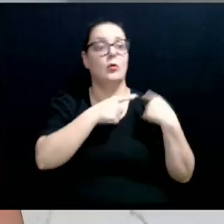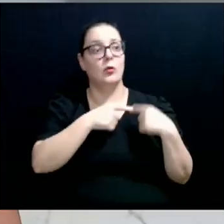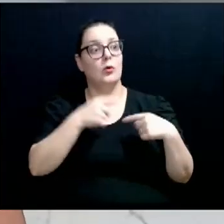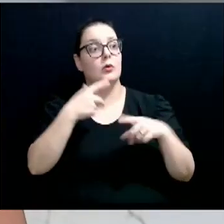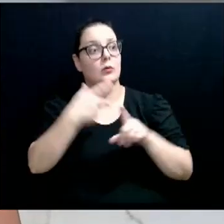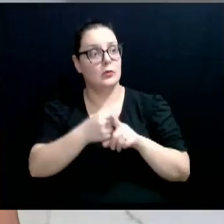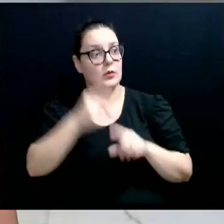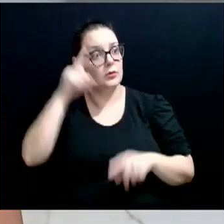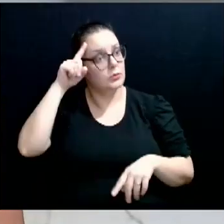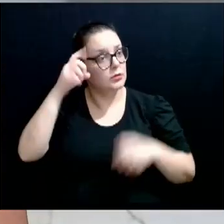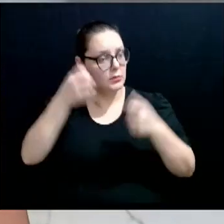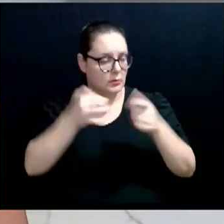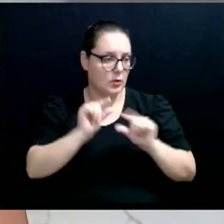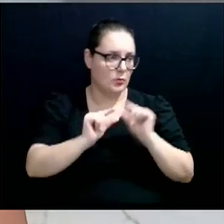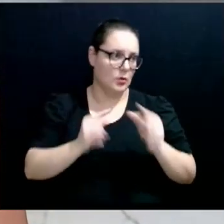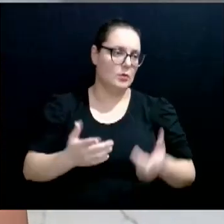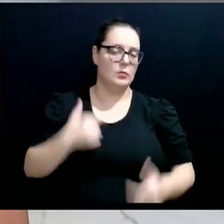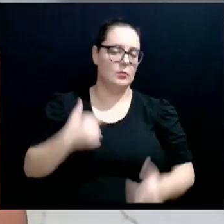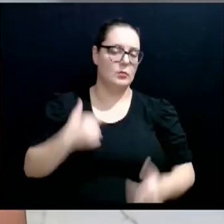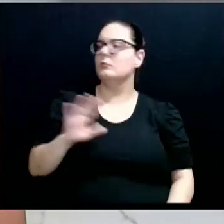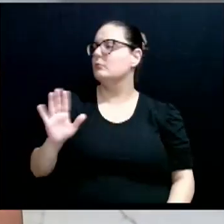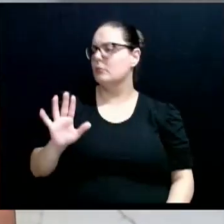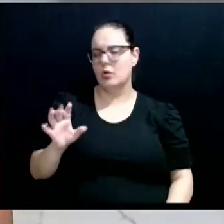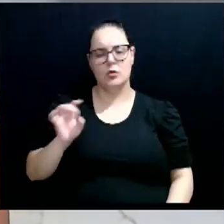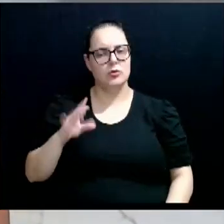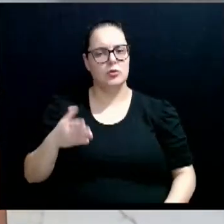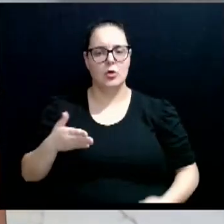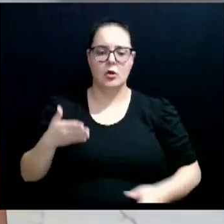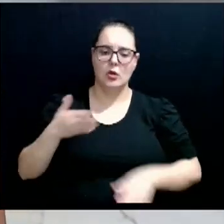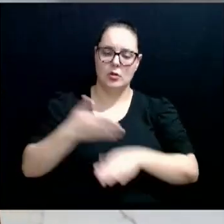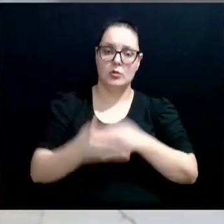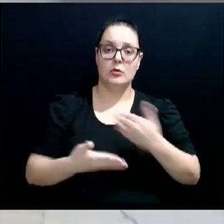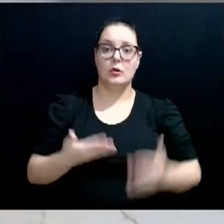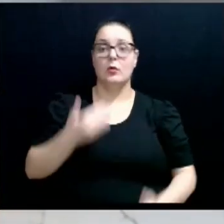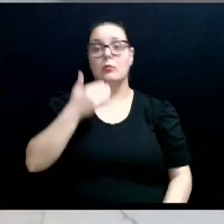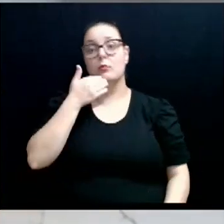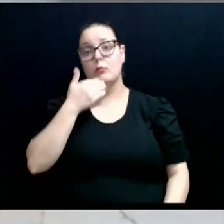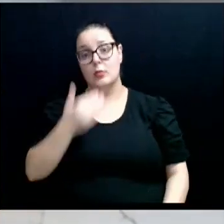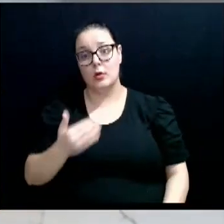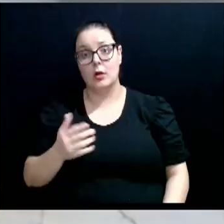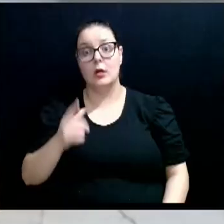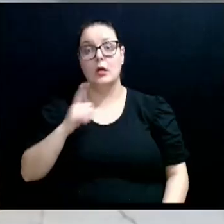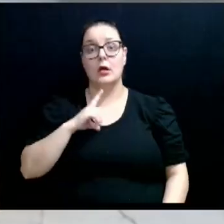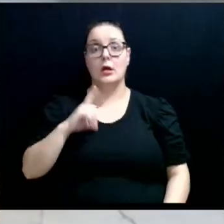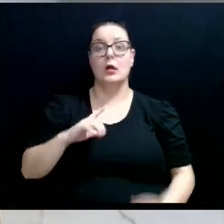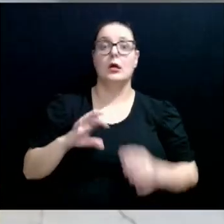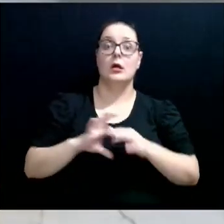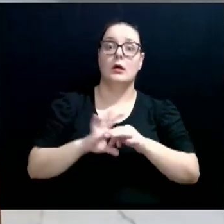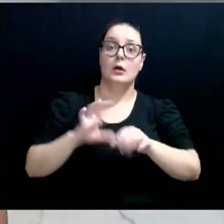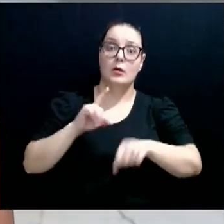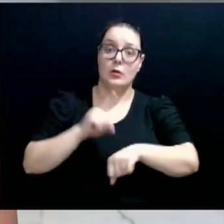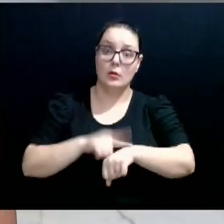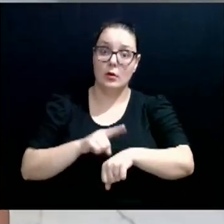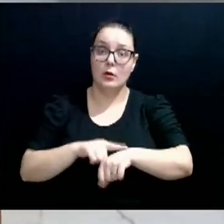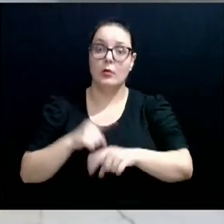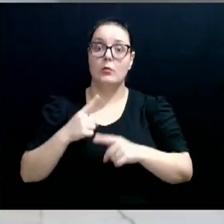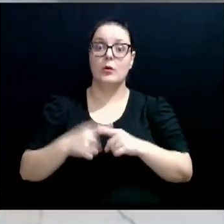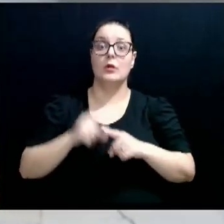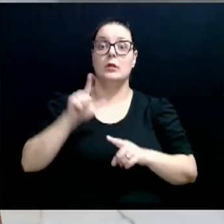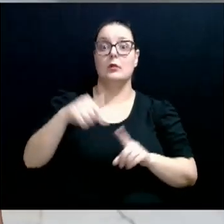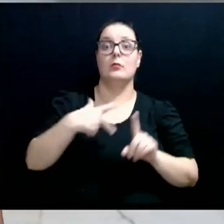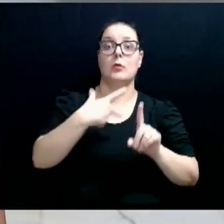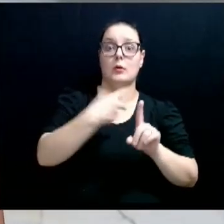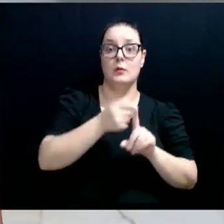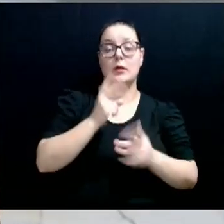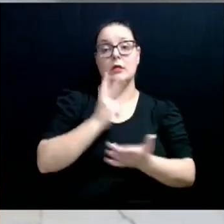gente. Não, basta comparecer no serviço, o que a gente pede é que ela tenha um pouquinho de disponibilidade de tempo, porque depois da dose a gente sempre recomenda